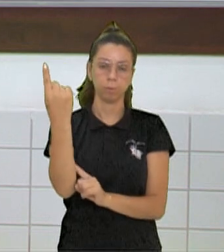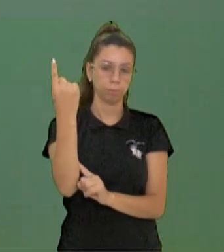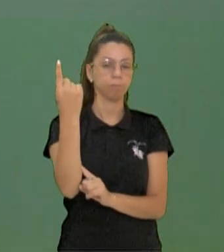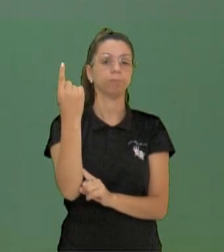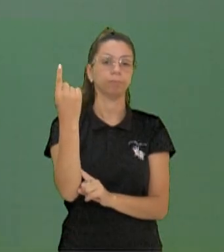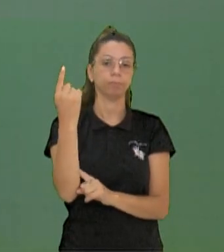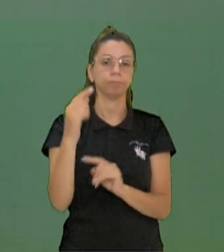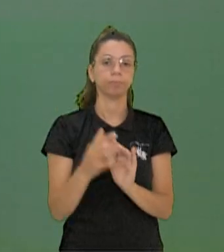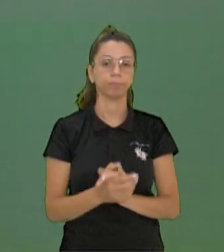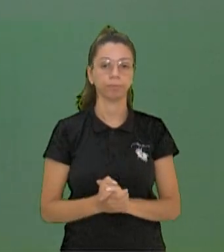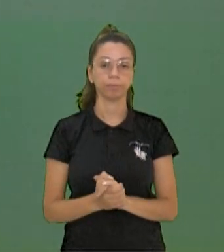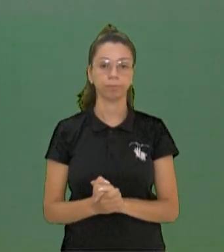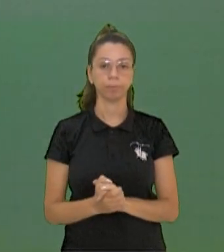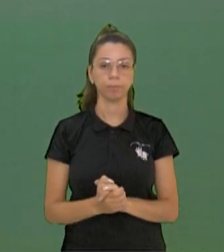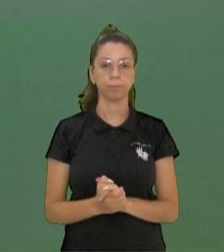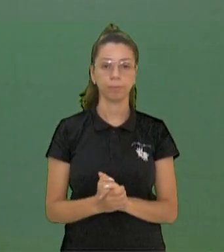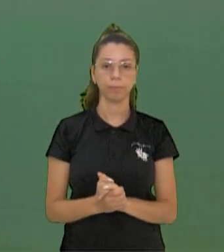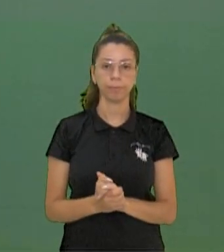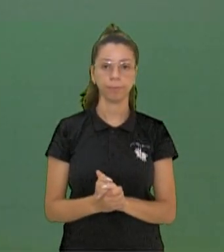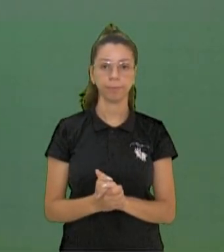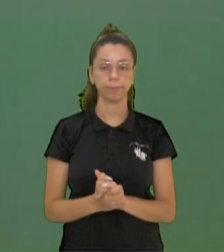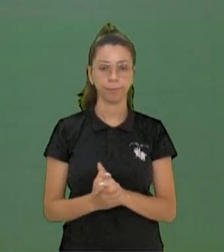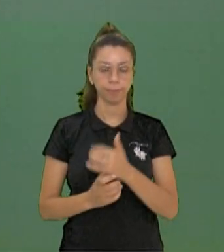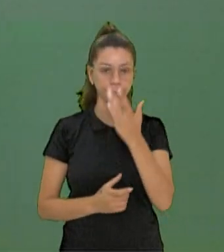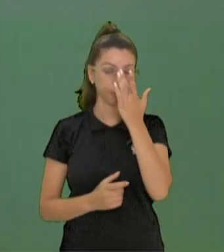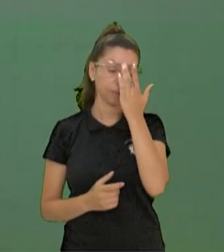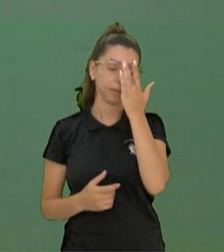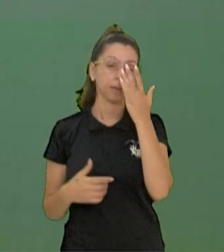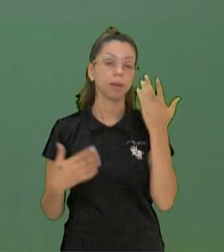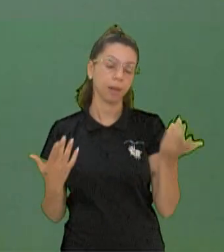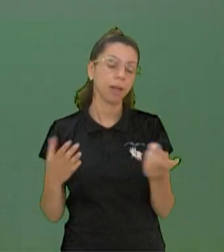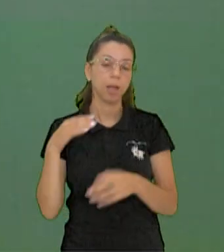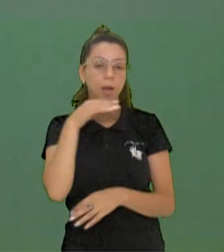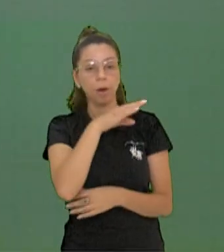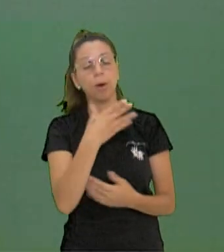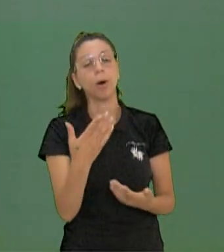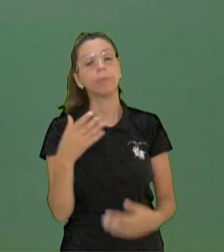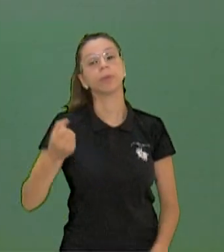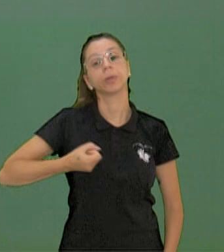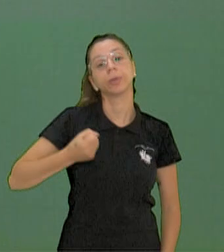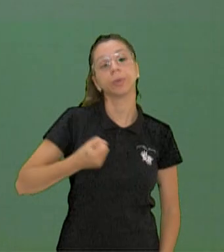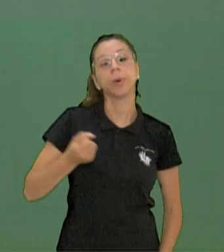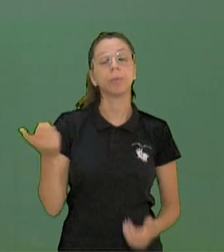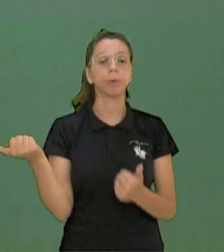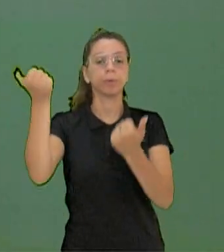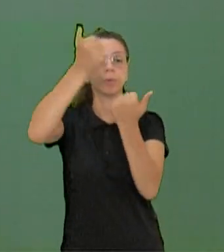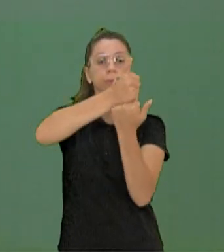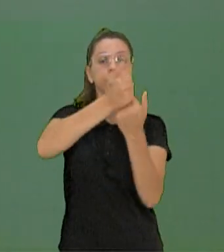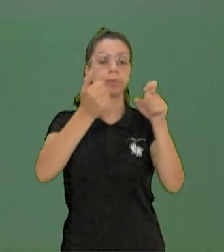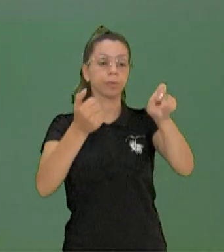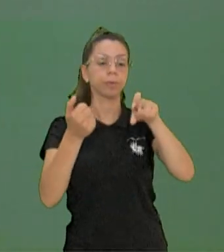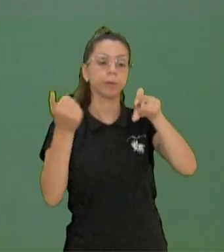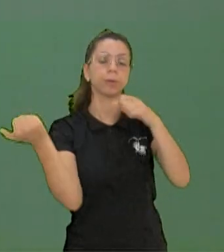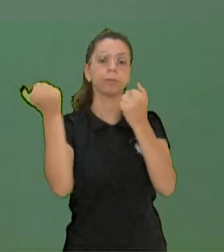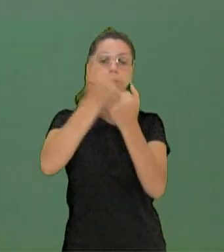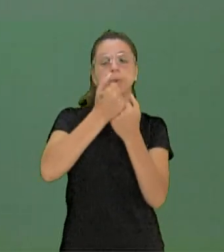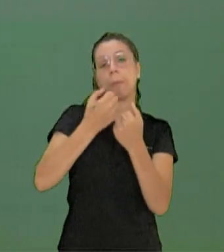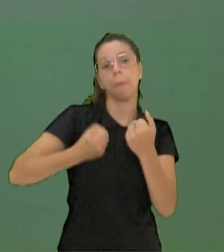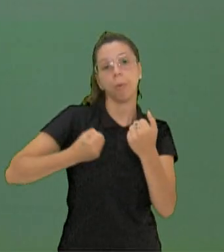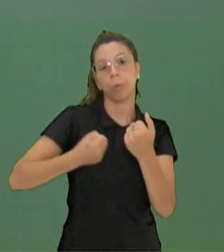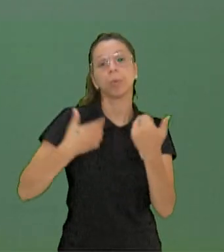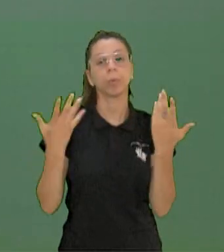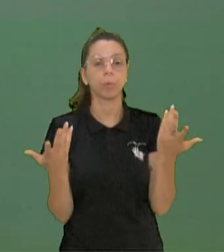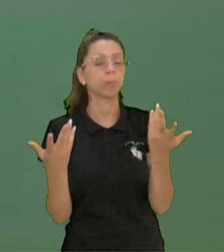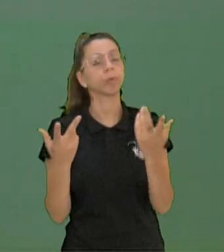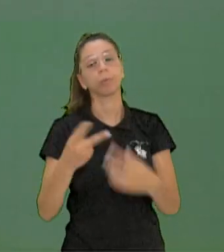4 elevado a x mais 1. É claro, assim, valor numérico, substituição do x por um número, vou